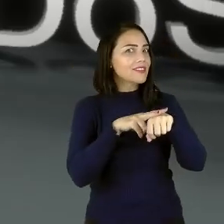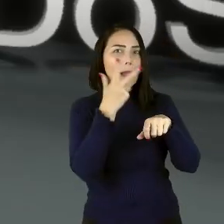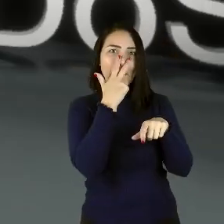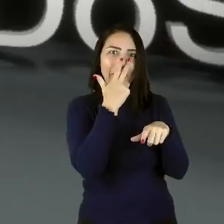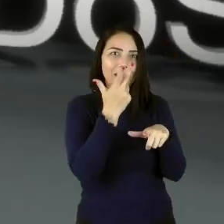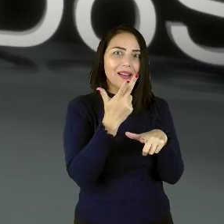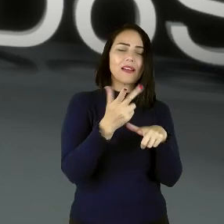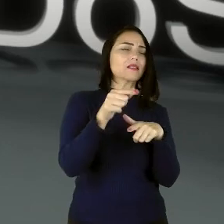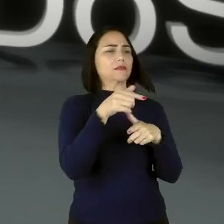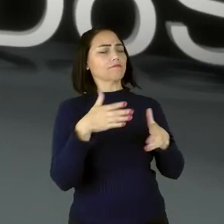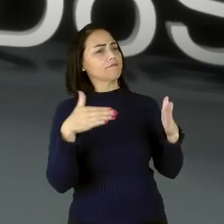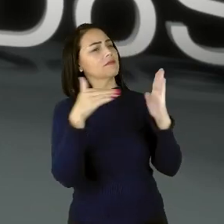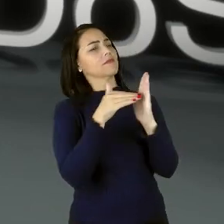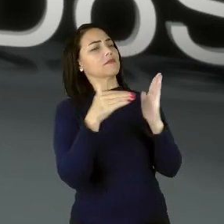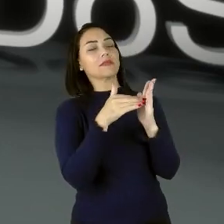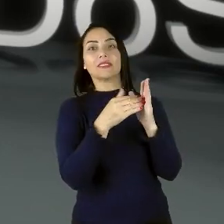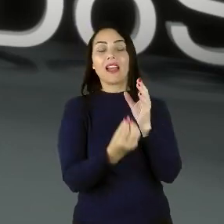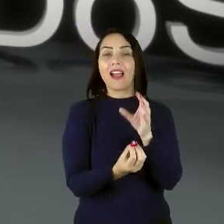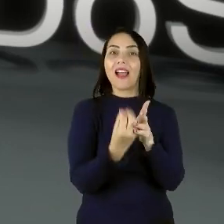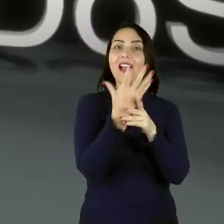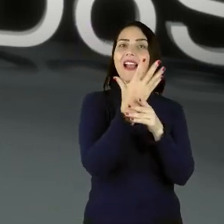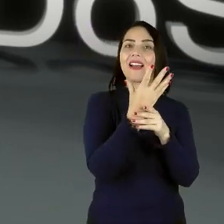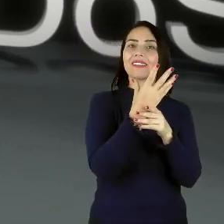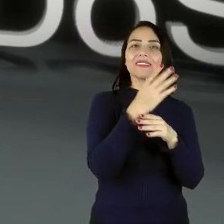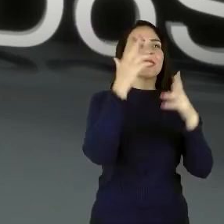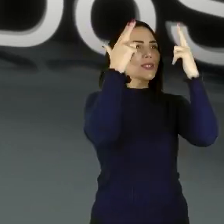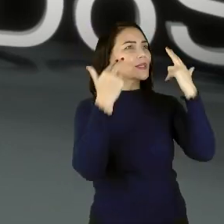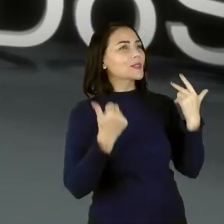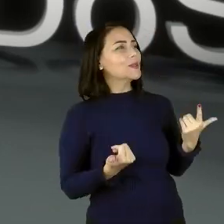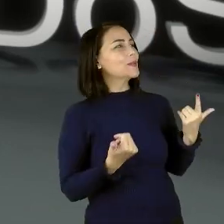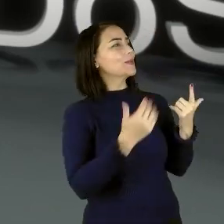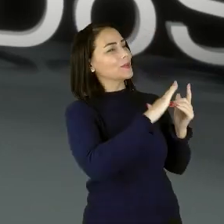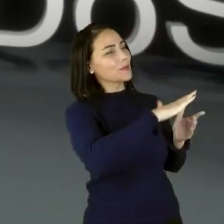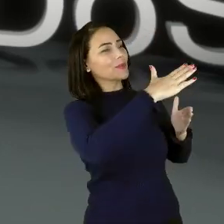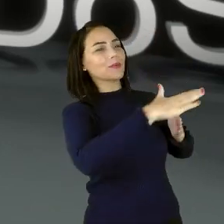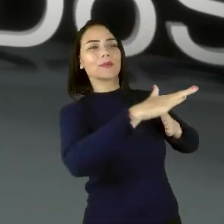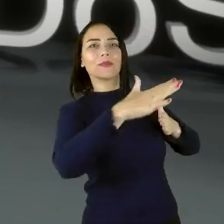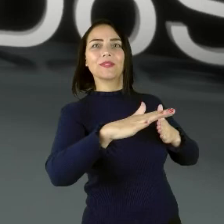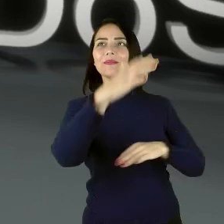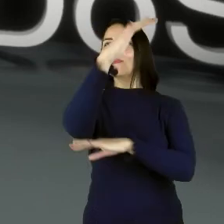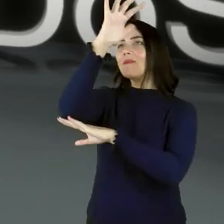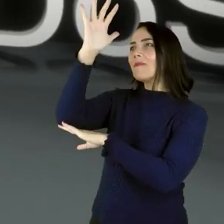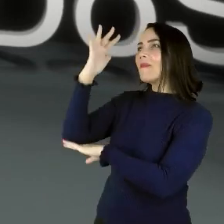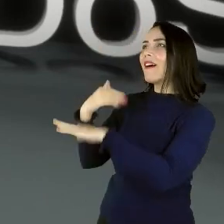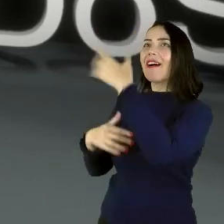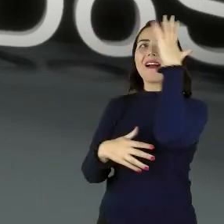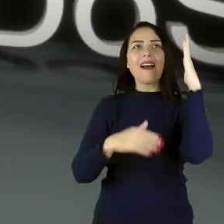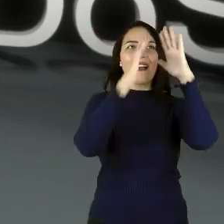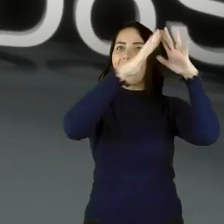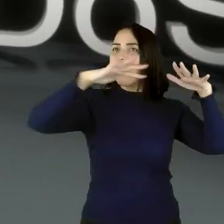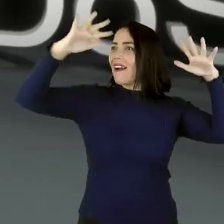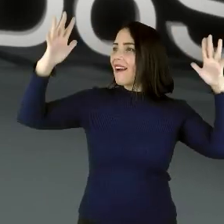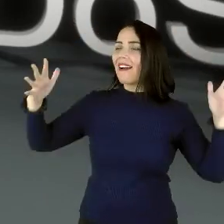parque surgiram de forma natural, em meio às montanhas e rios, elementos muito marcantes na paisagem do município. As